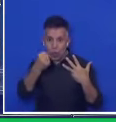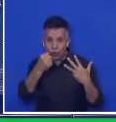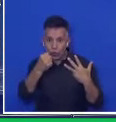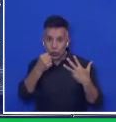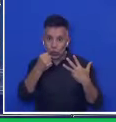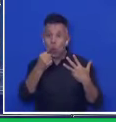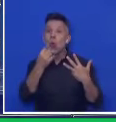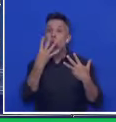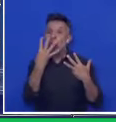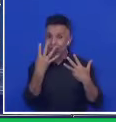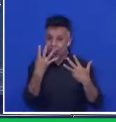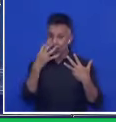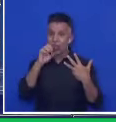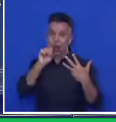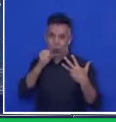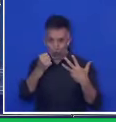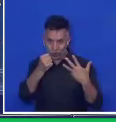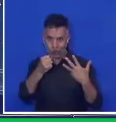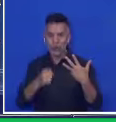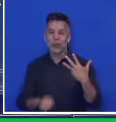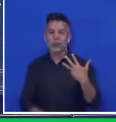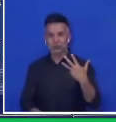48.